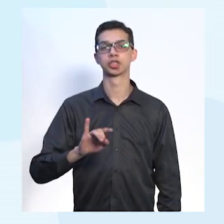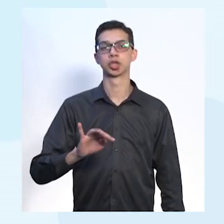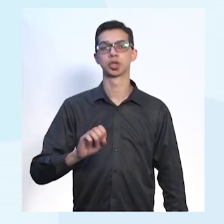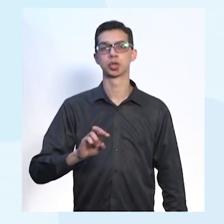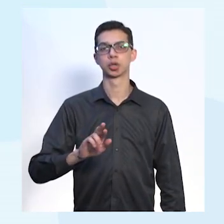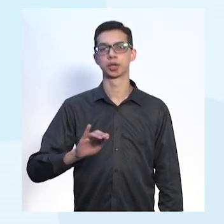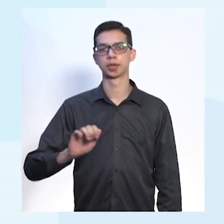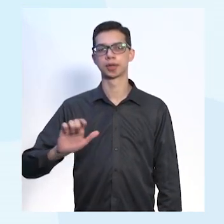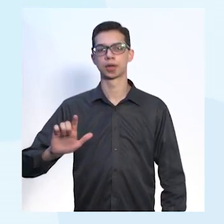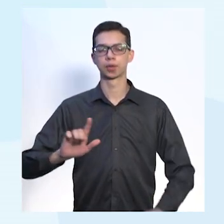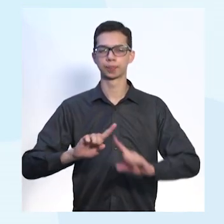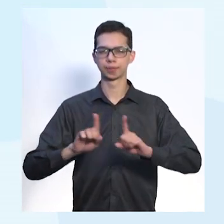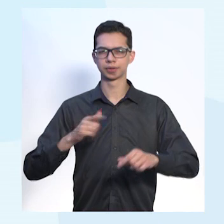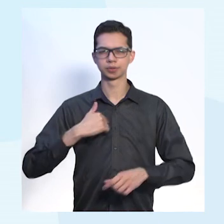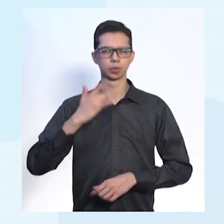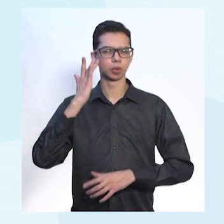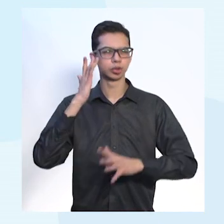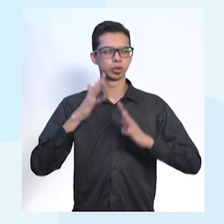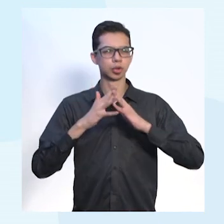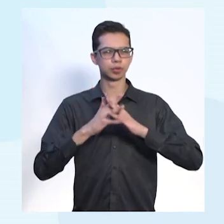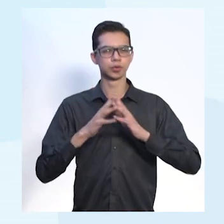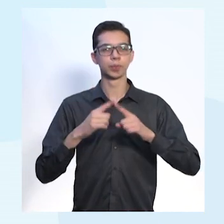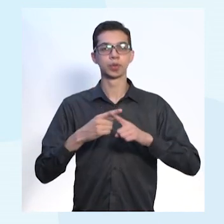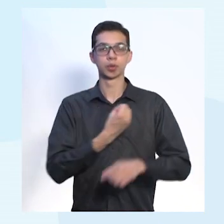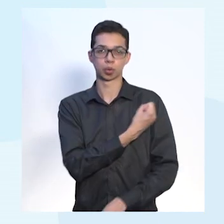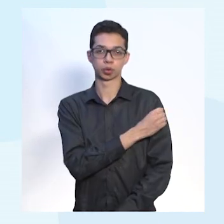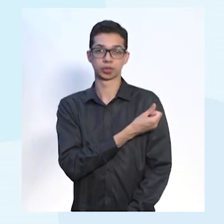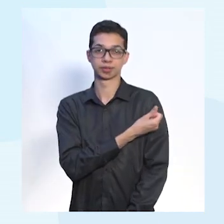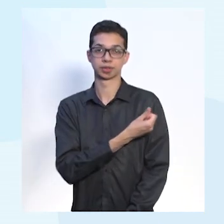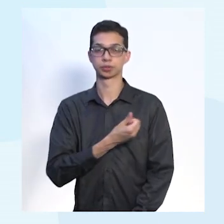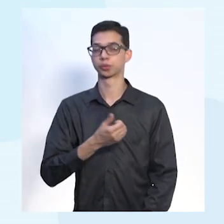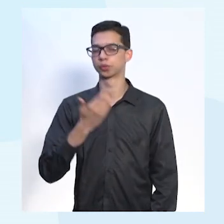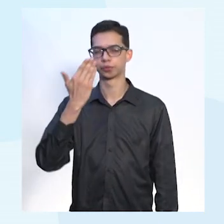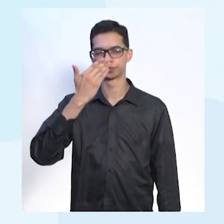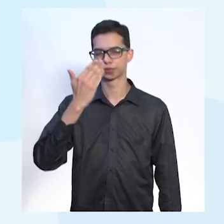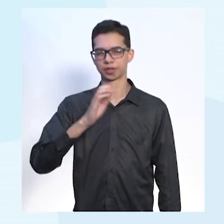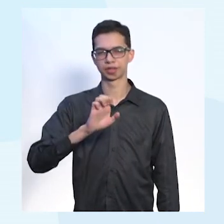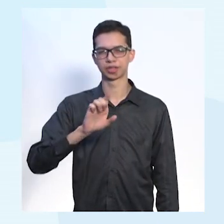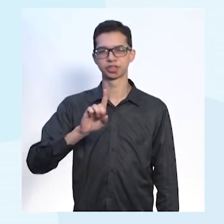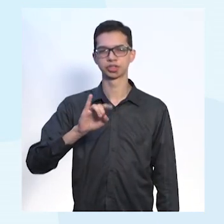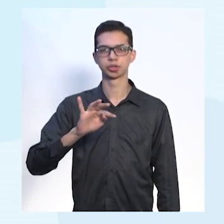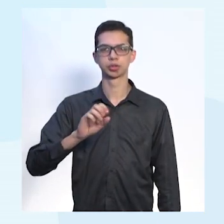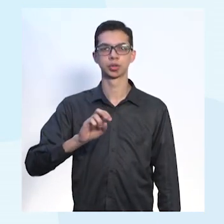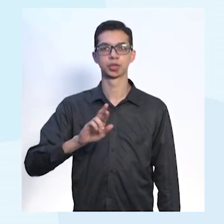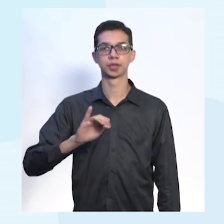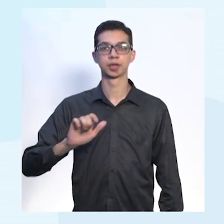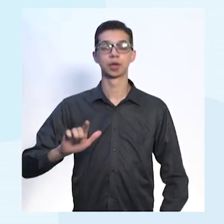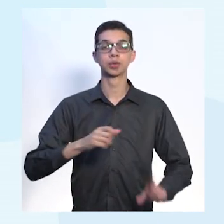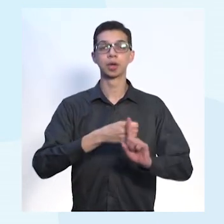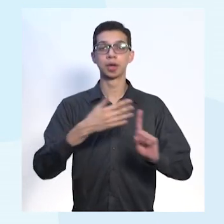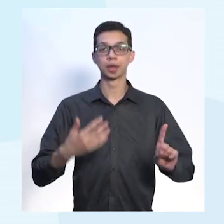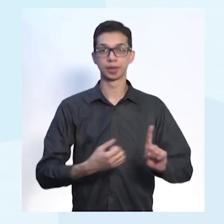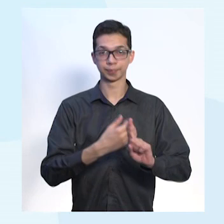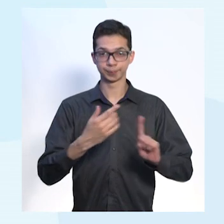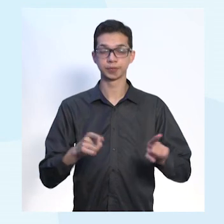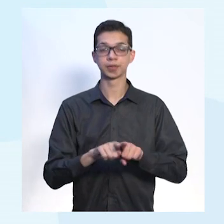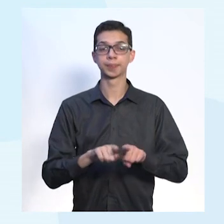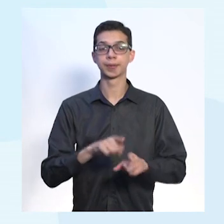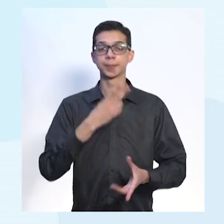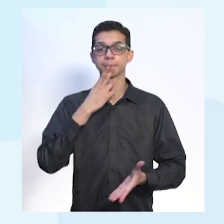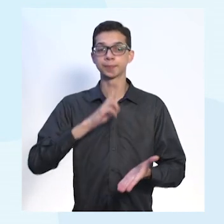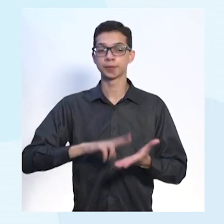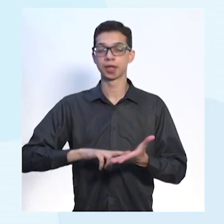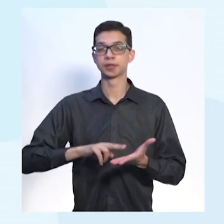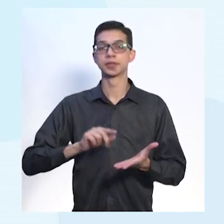com a do oitavo. Sexto ano é muito novo, muito cedo para ver editorial, porque tem argumentação, enfim. Carta do leitor e carta